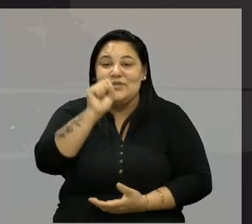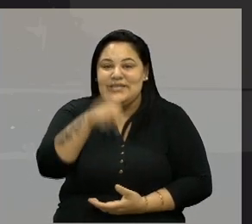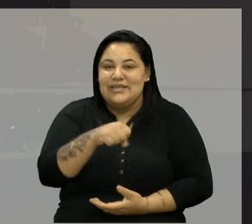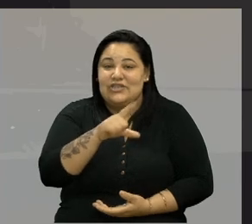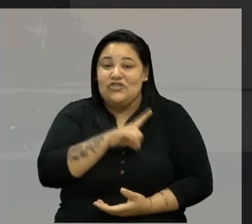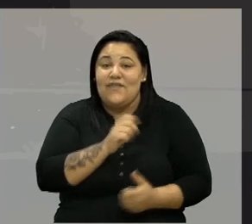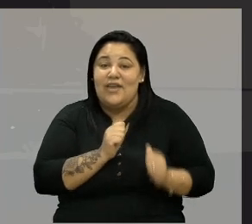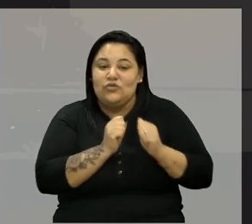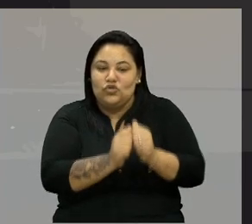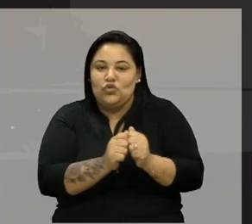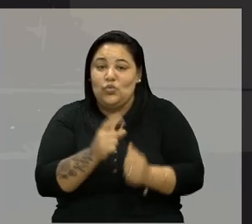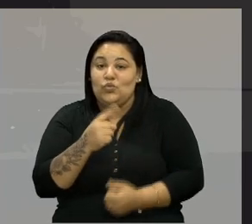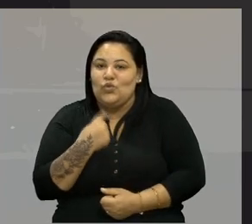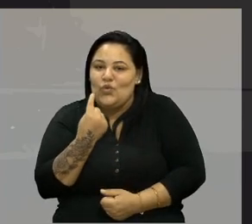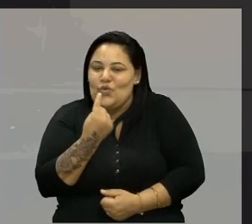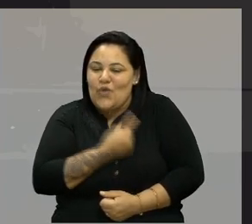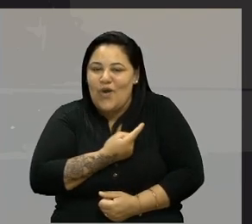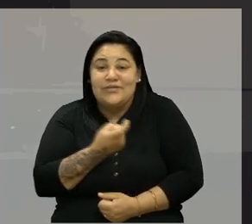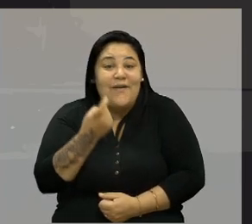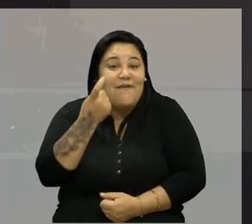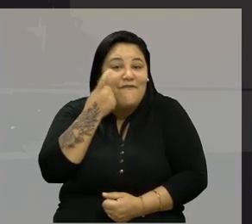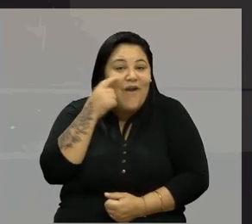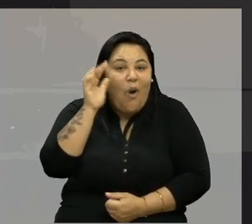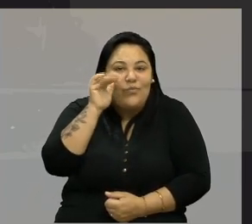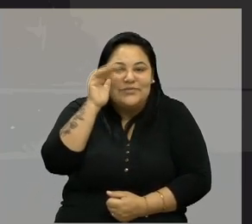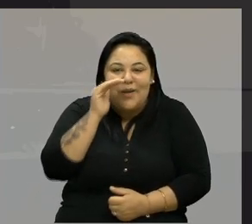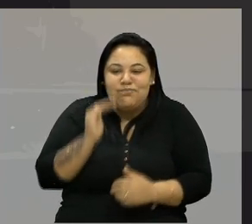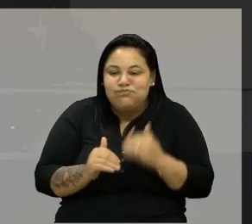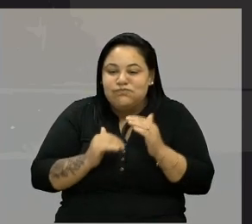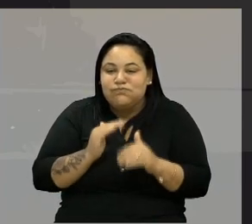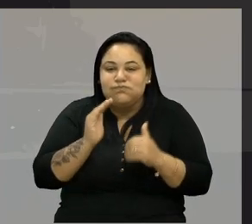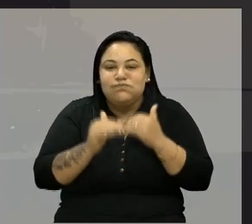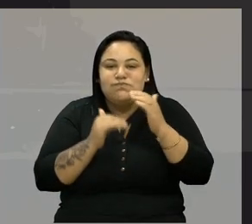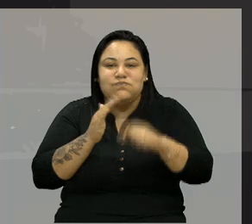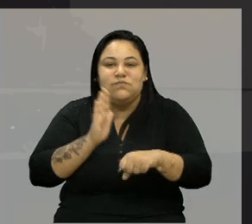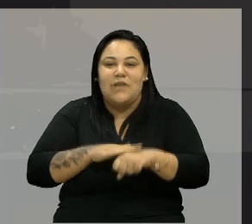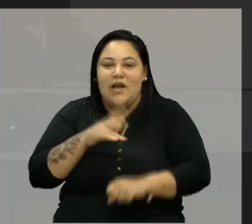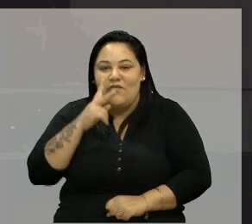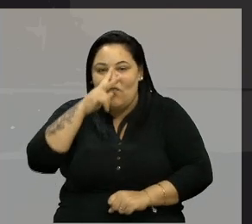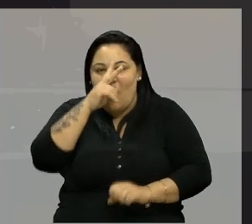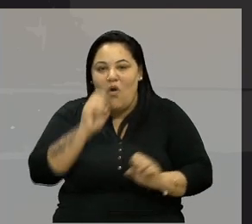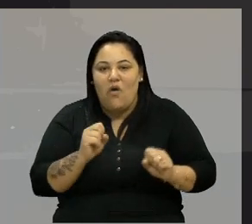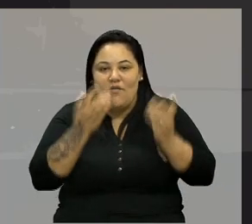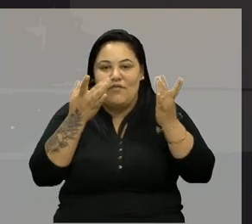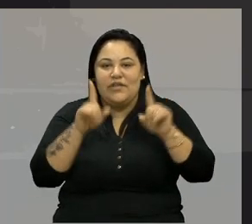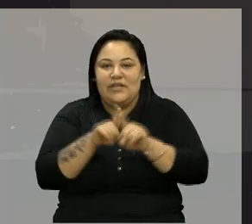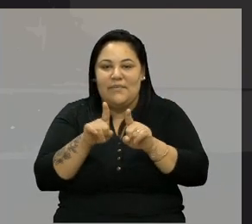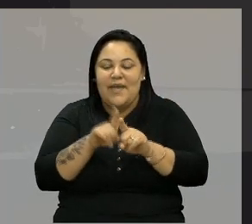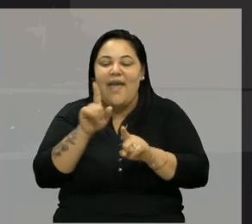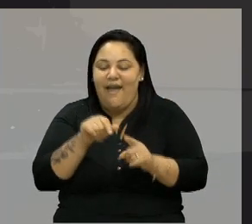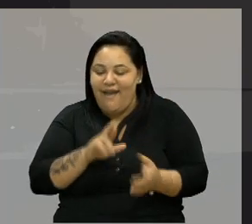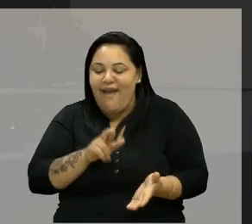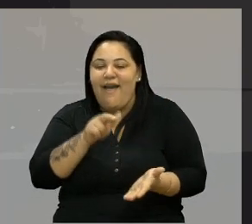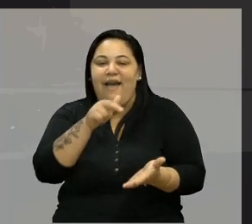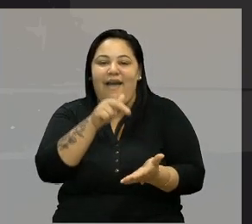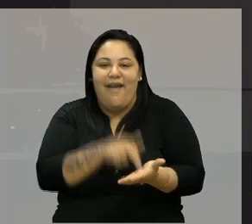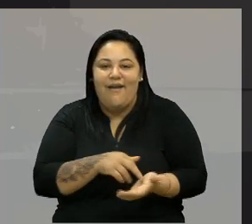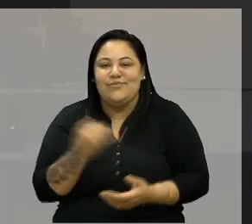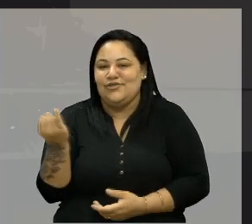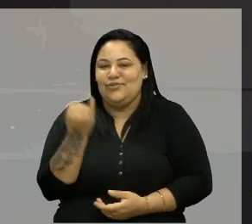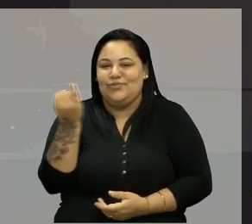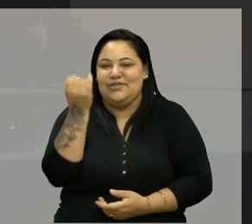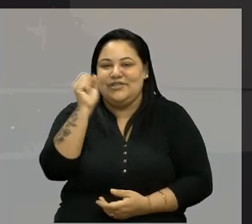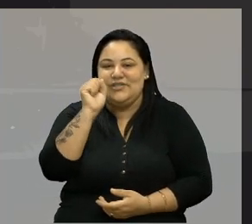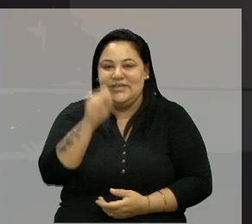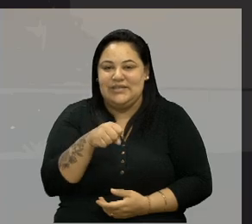conosco então a gente vê que o crescimento né e o fortalecimento desse evento é algo realmente importante